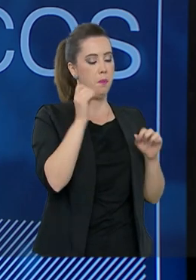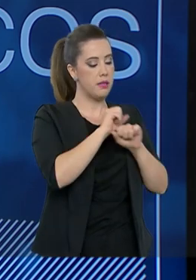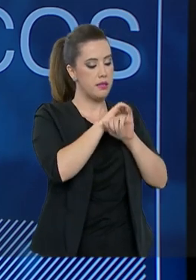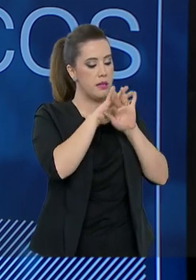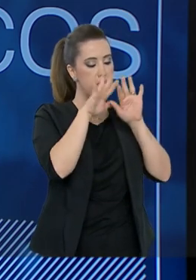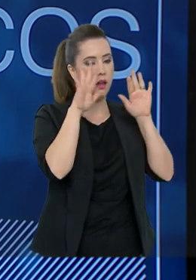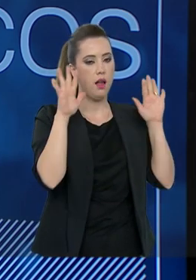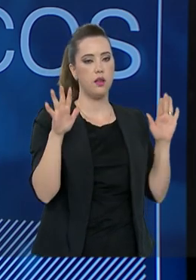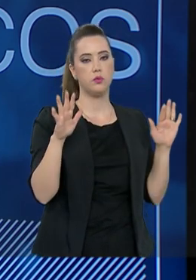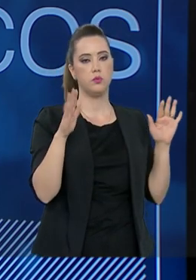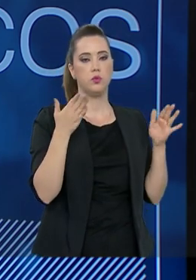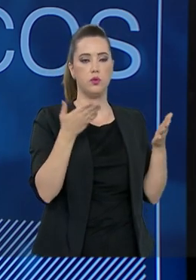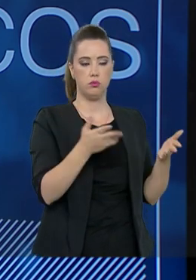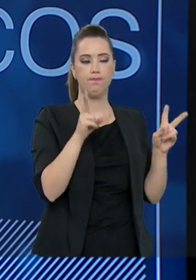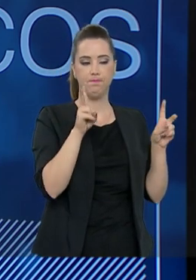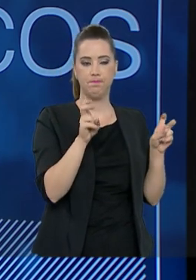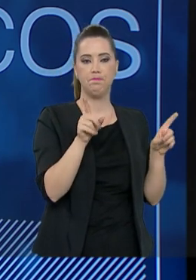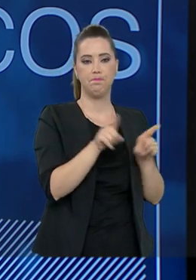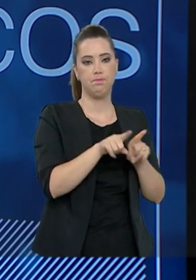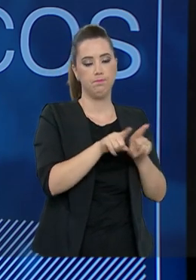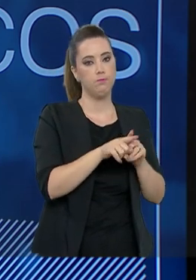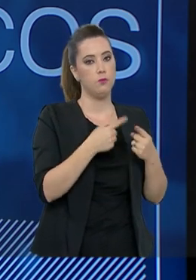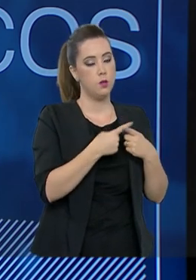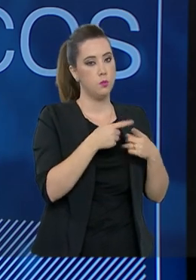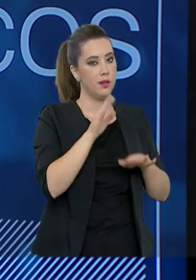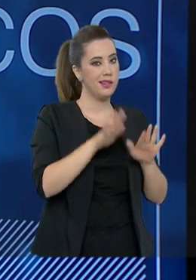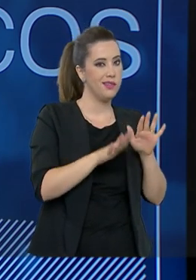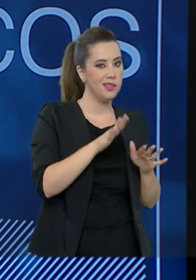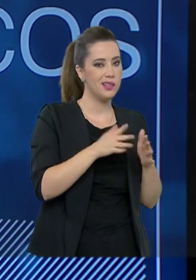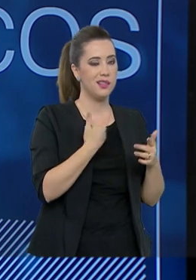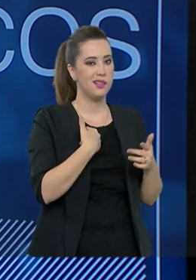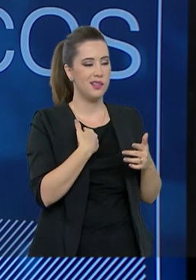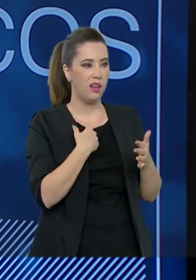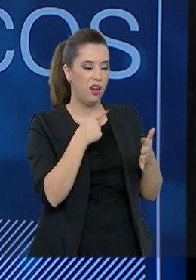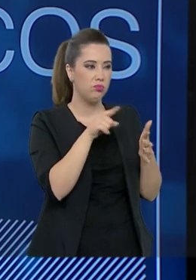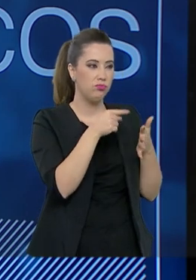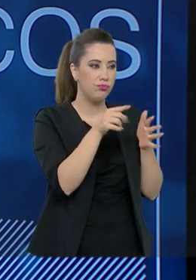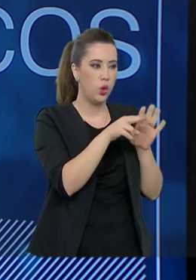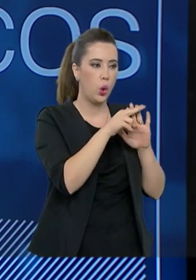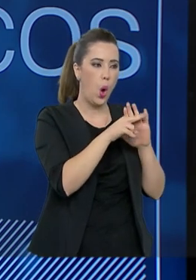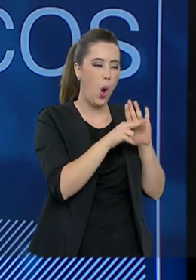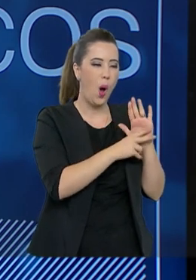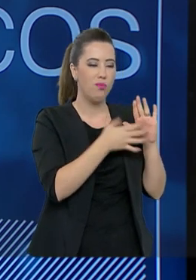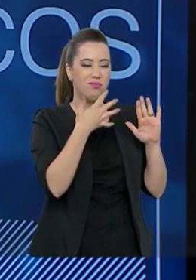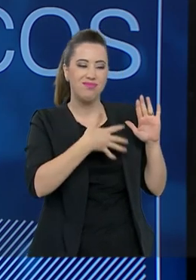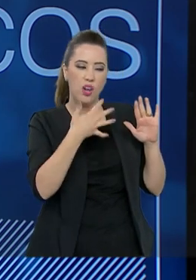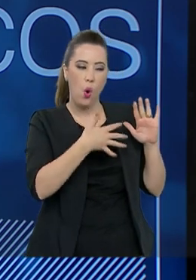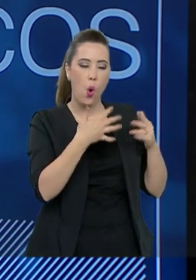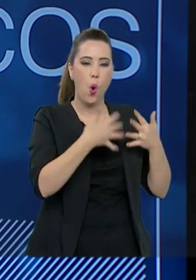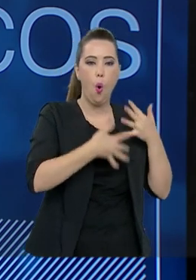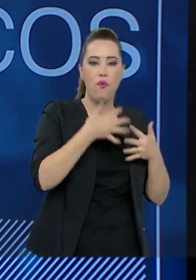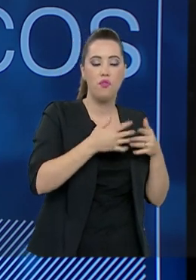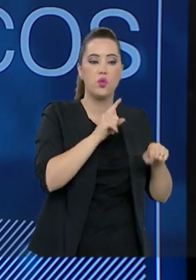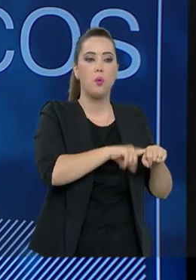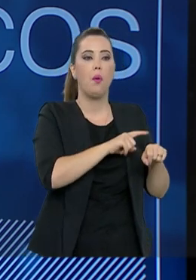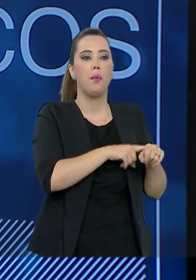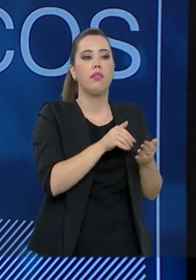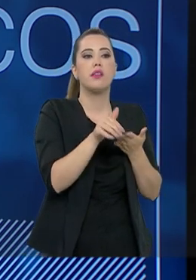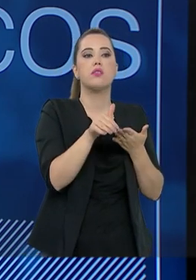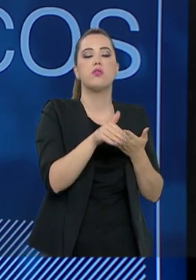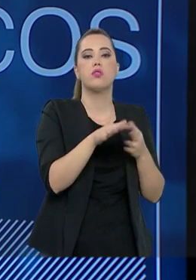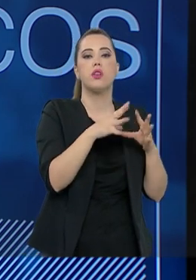clareza, inclusive, nesse aspecto, né? Que existem ainda algumas questões controversas sobre quando que deve ser excluído o DNA,